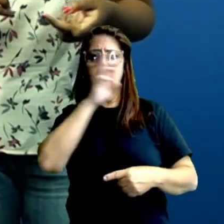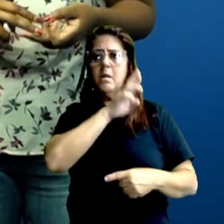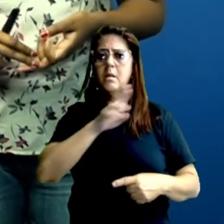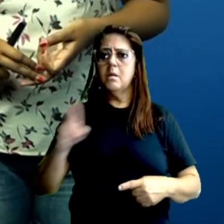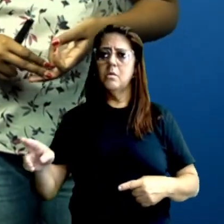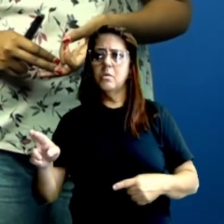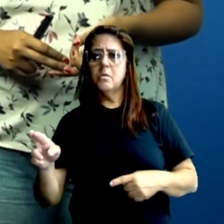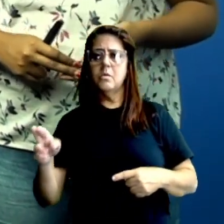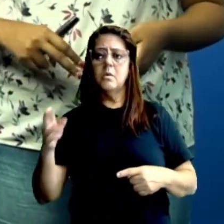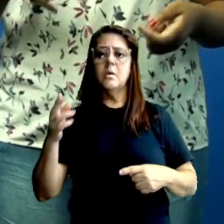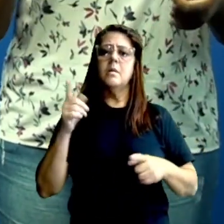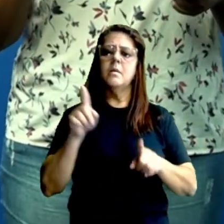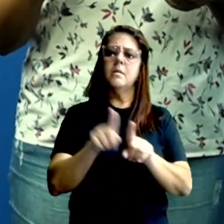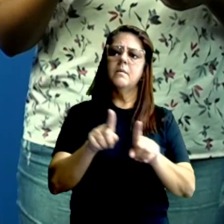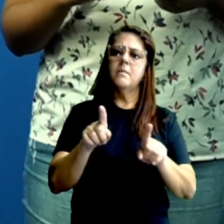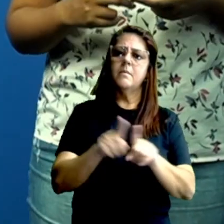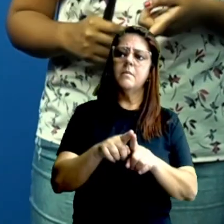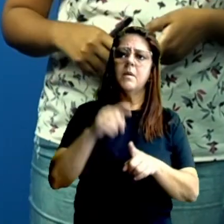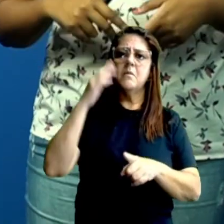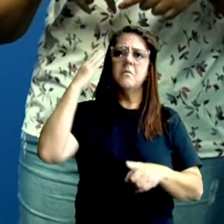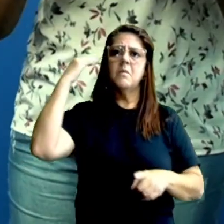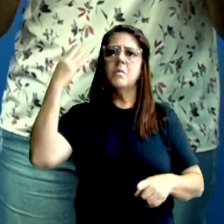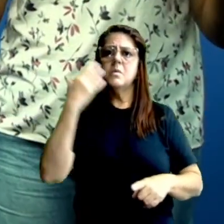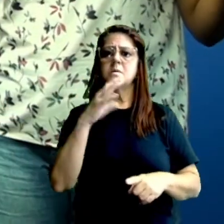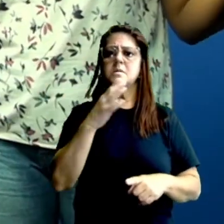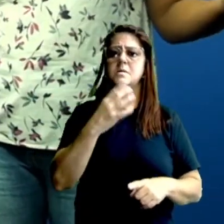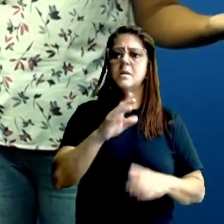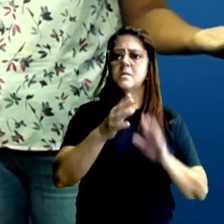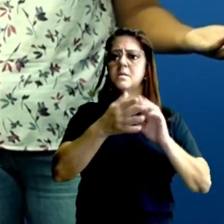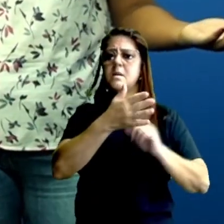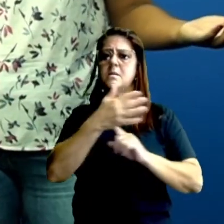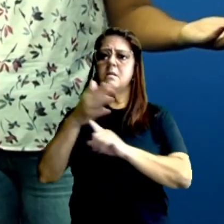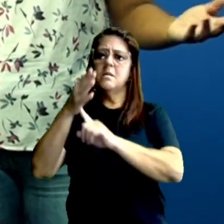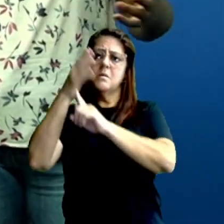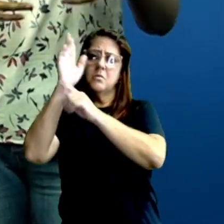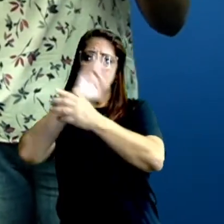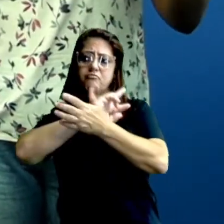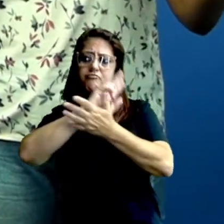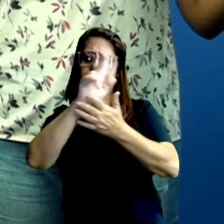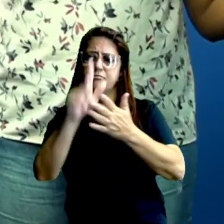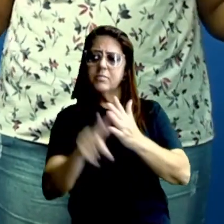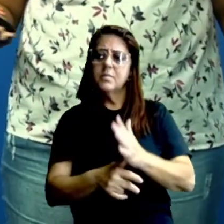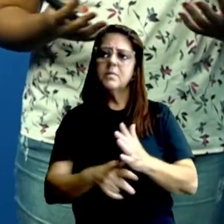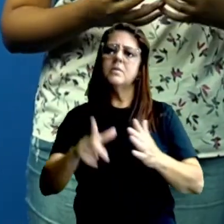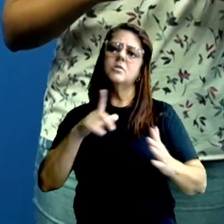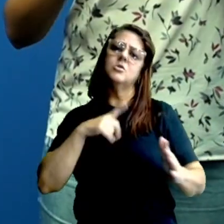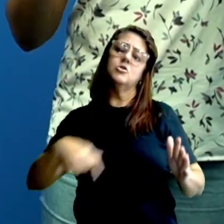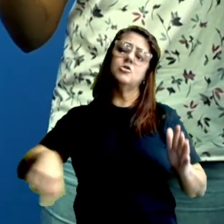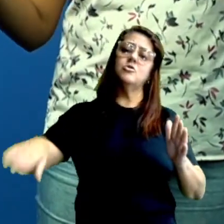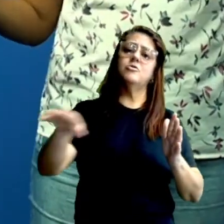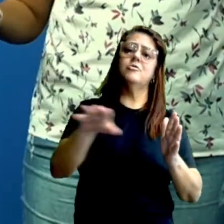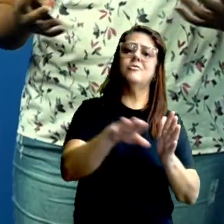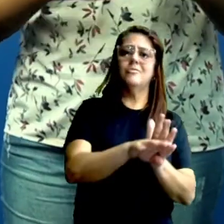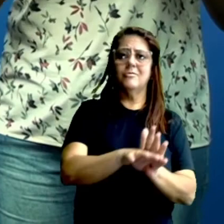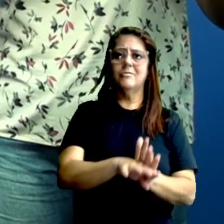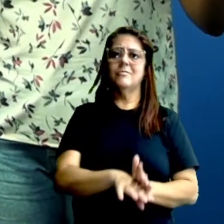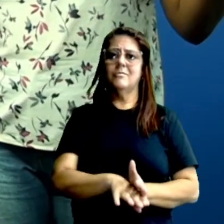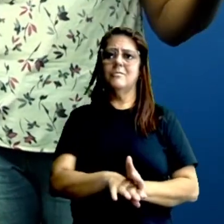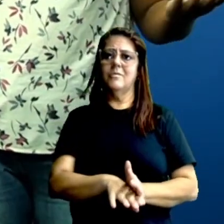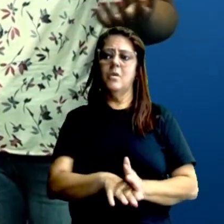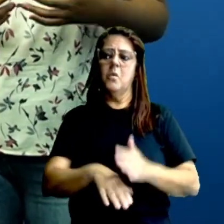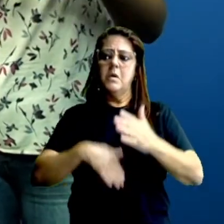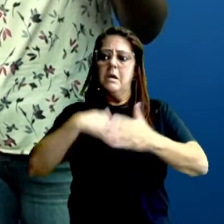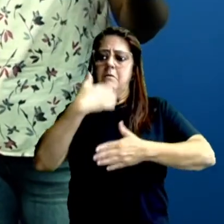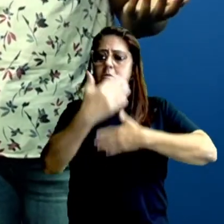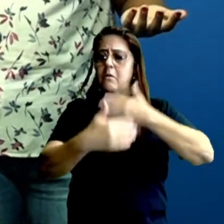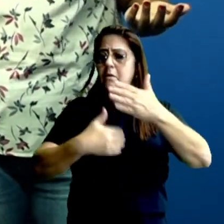religiosas e artísticas bem como as ciências e as tecnologias diversas né que chegaram aqui e